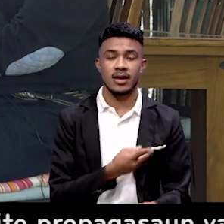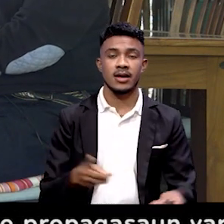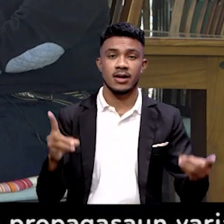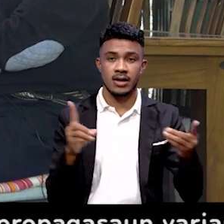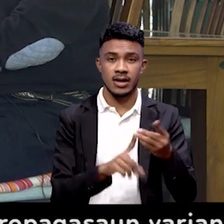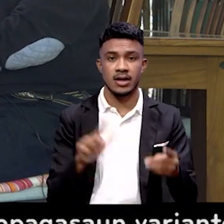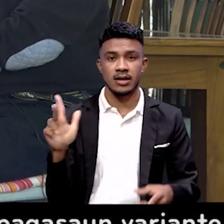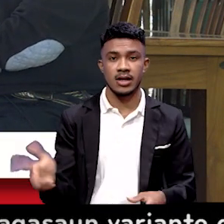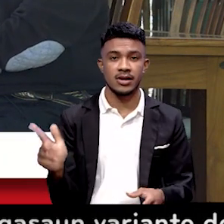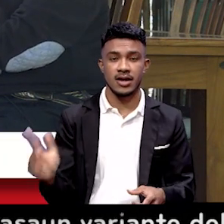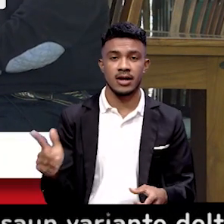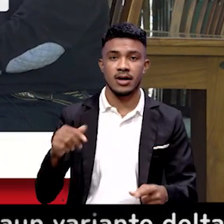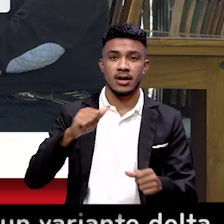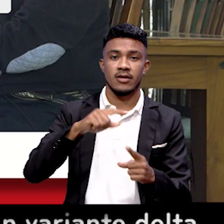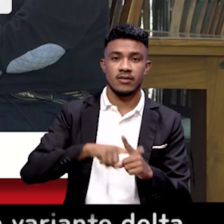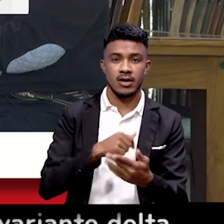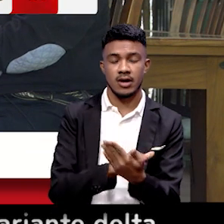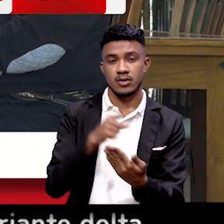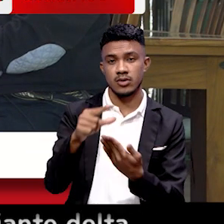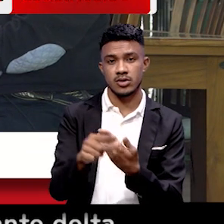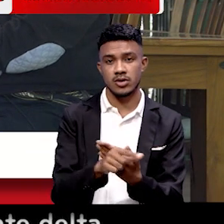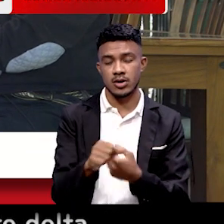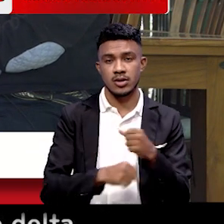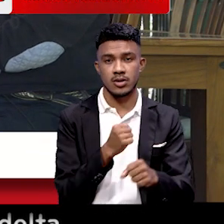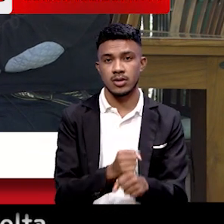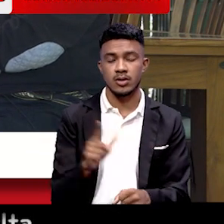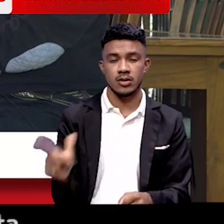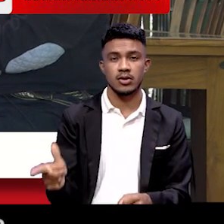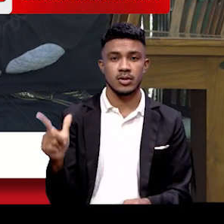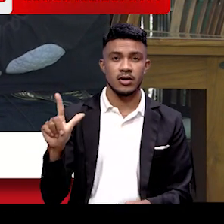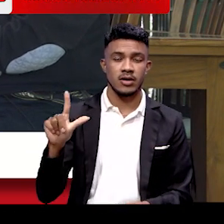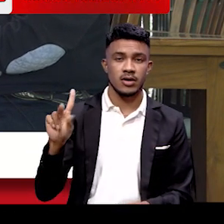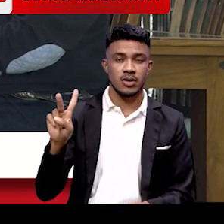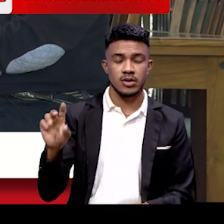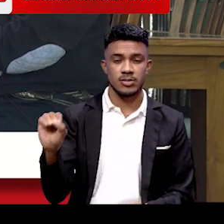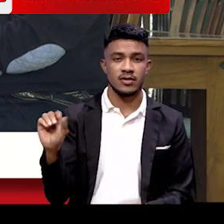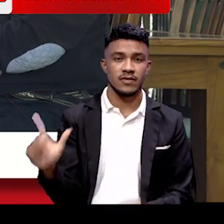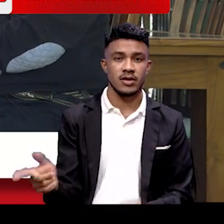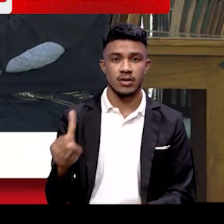de 2021, ita comemora l'ora histórico da Rua Nulo Recém Rua.